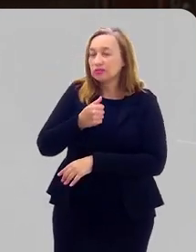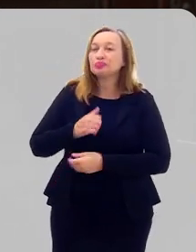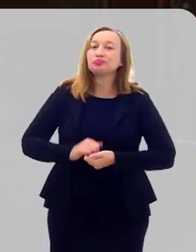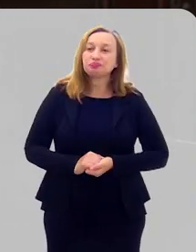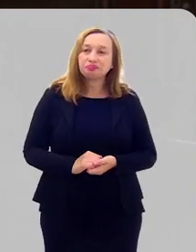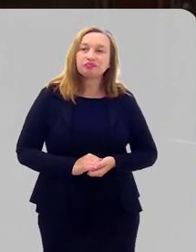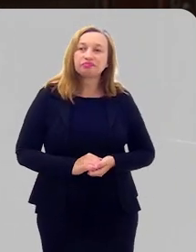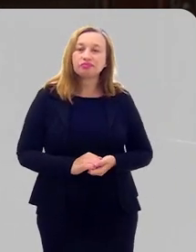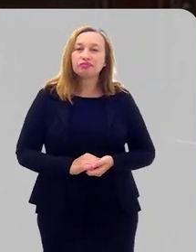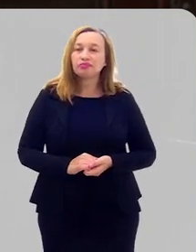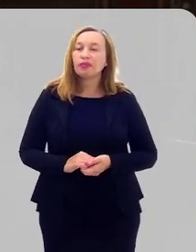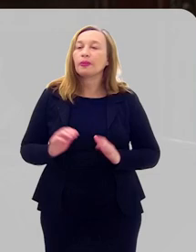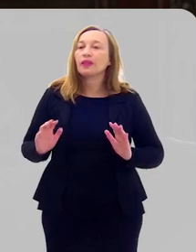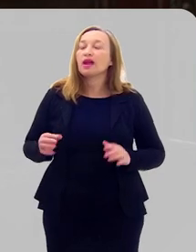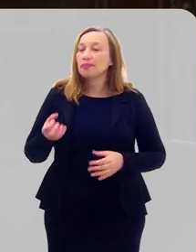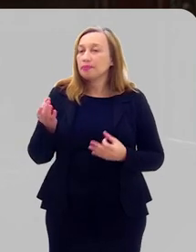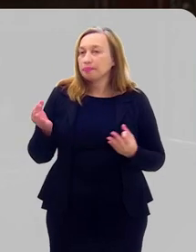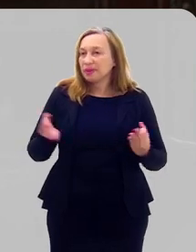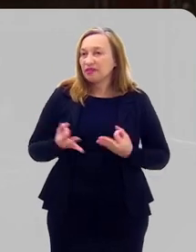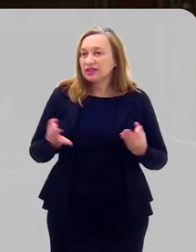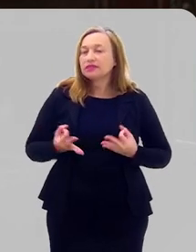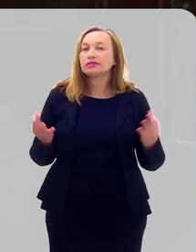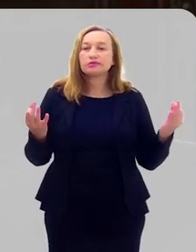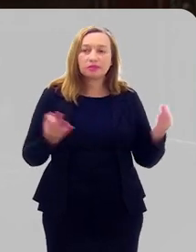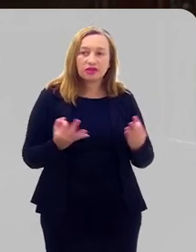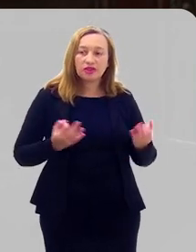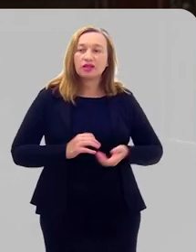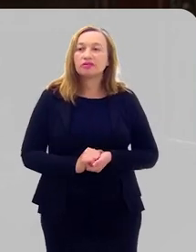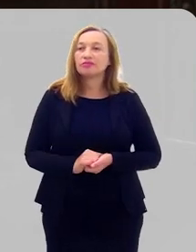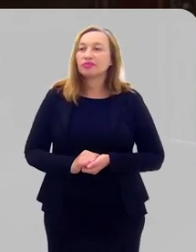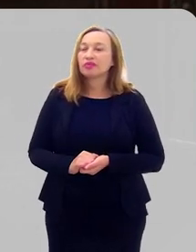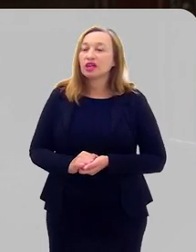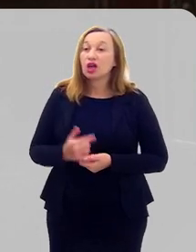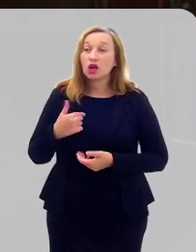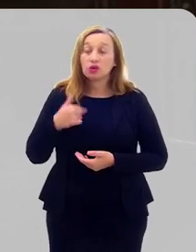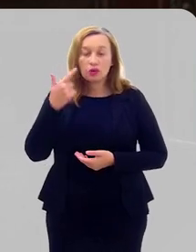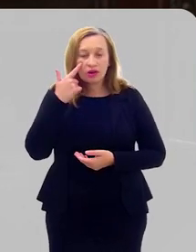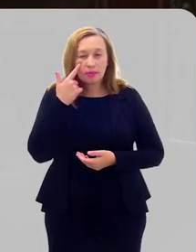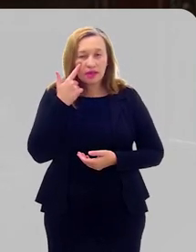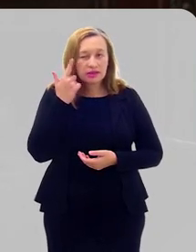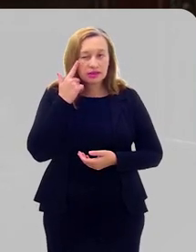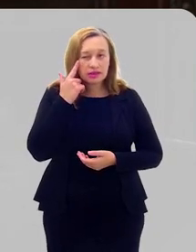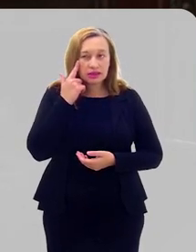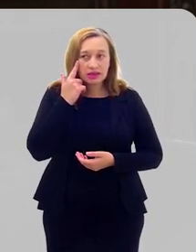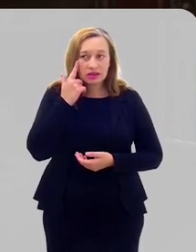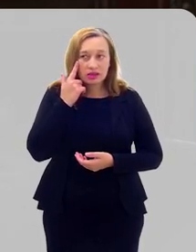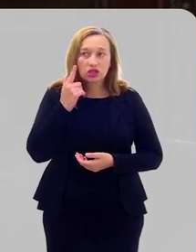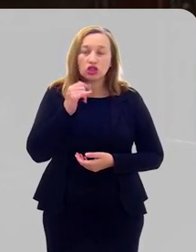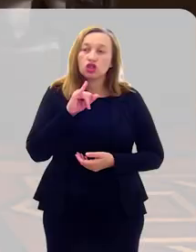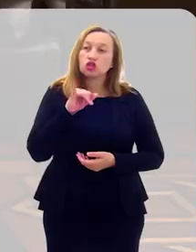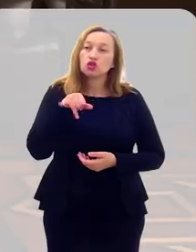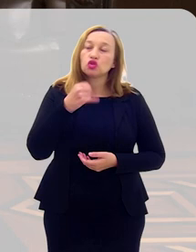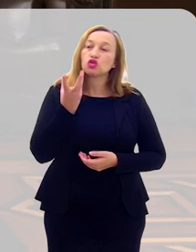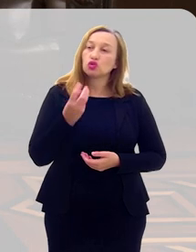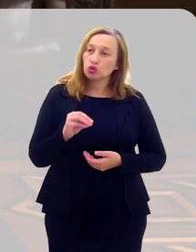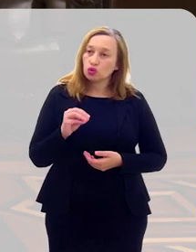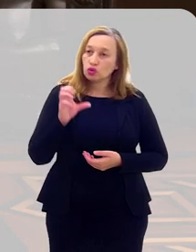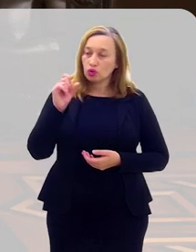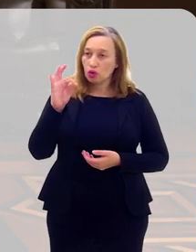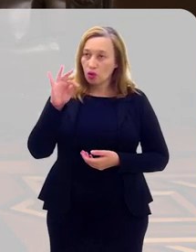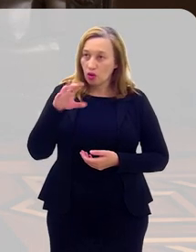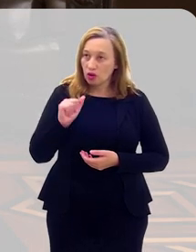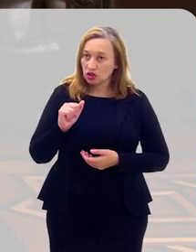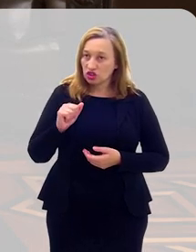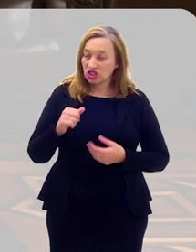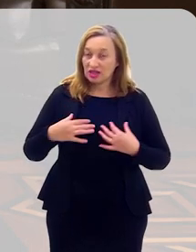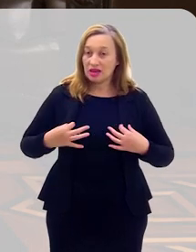assim, fora de série, entendeu? Show de bola, show de bola. Eu estou aqui mexendo em mim, porque o Júlio Costa, ele é